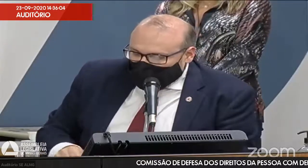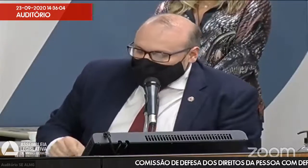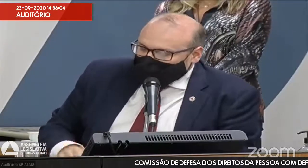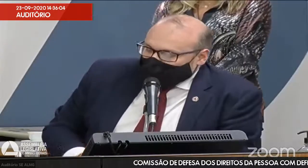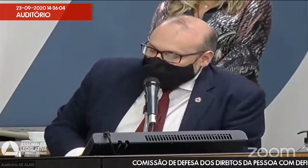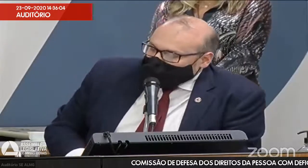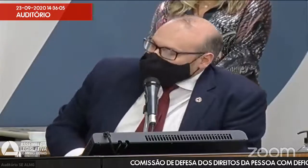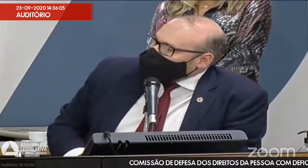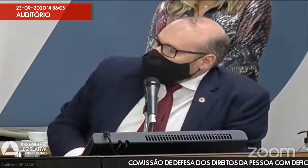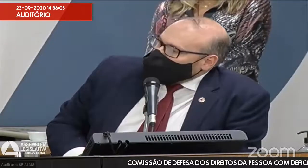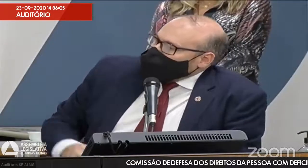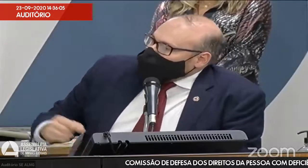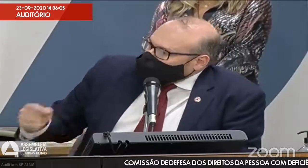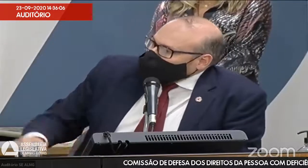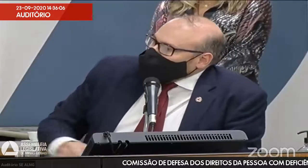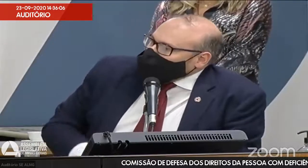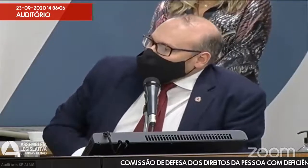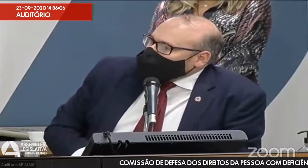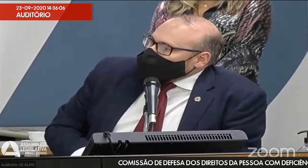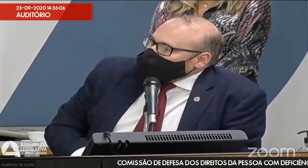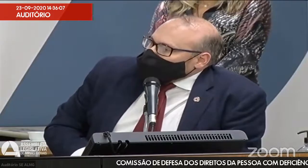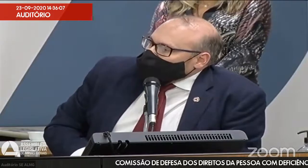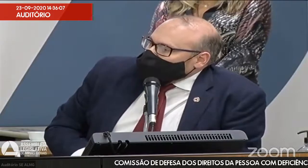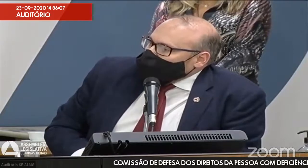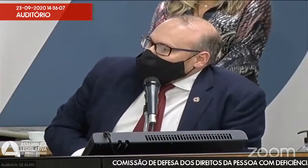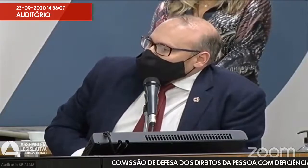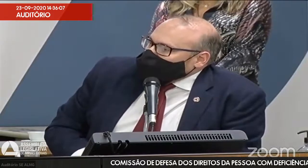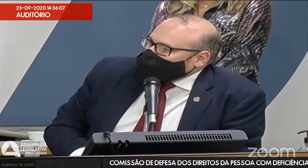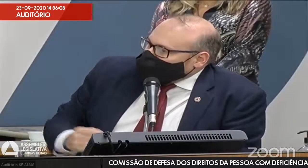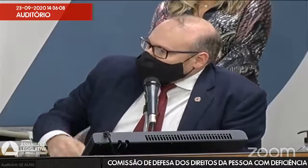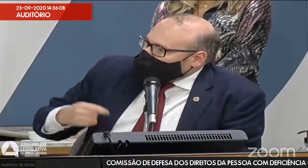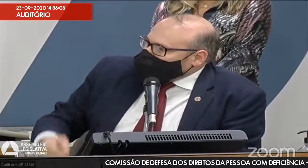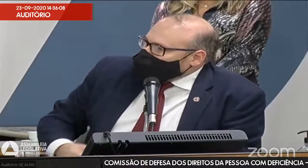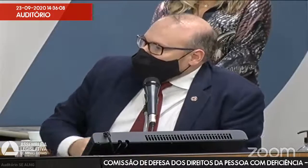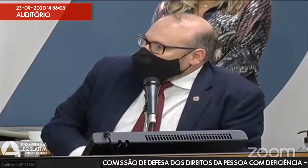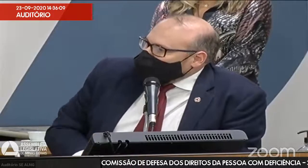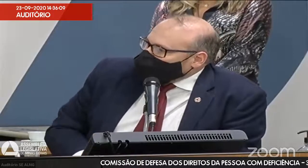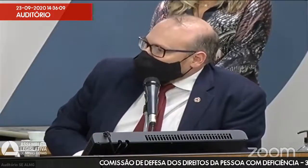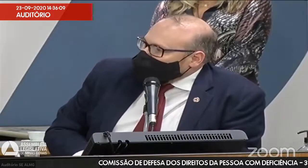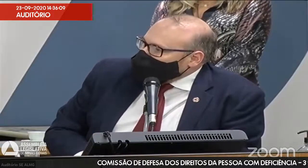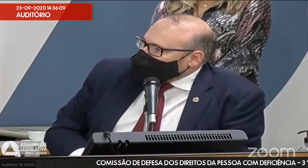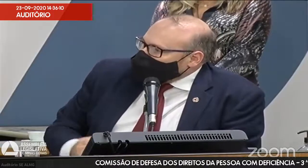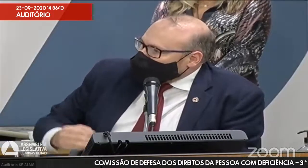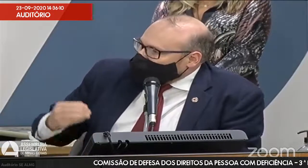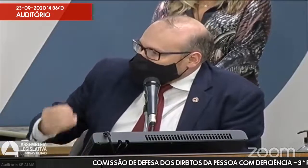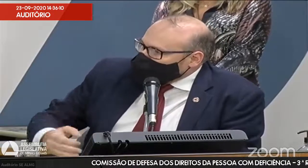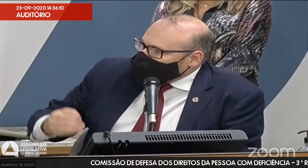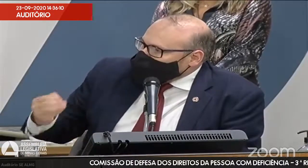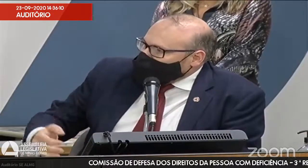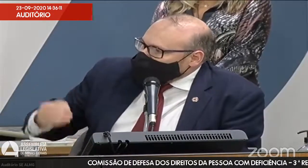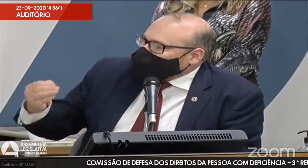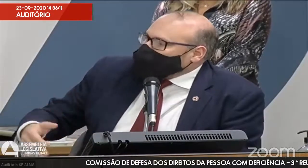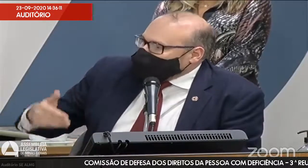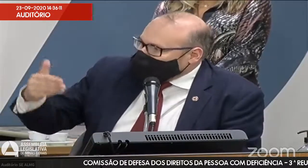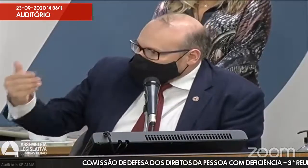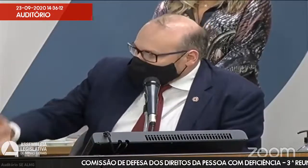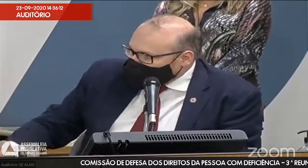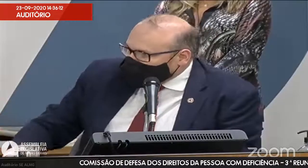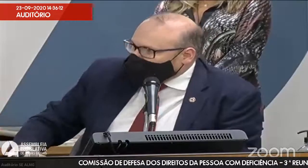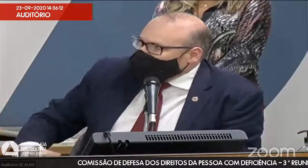a alguns aspectos, entendendo a defesa que a gente tem feito aqui de uma educação especial que, de fato,